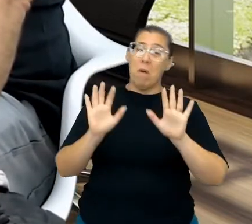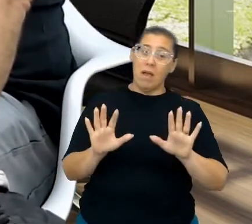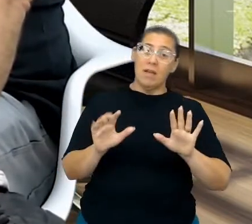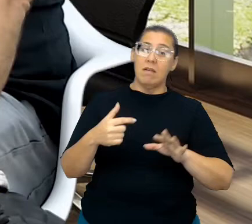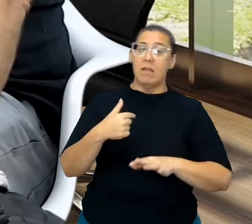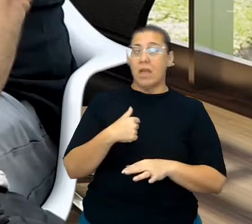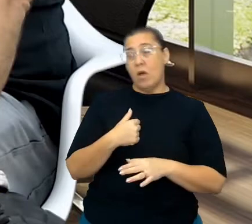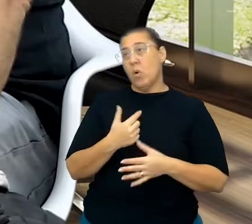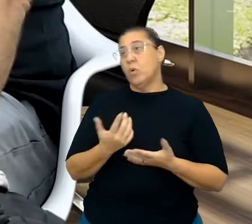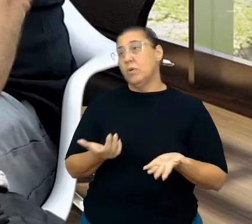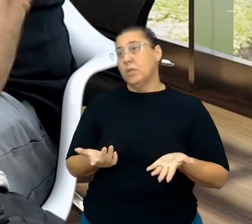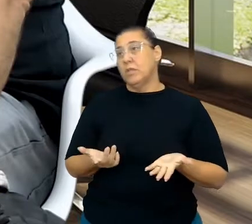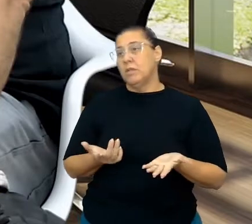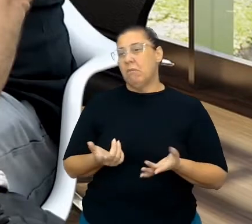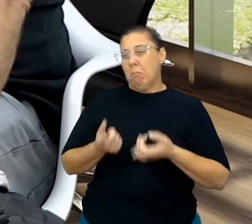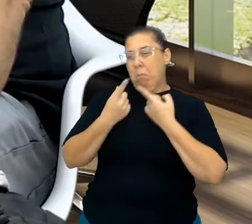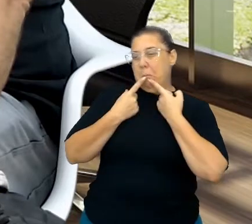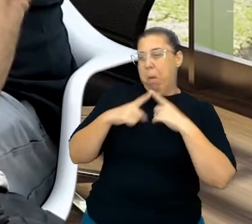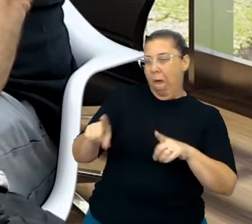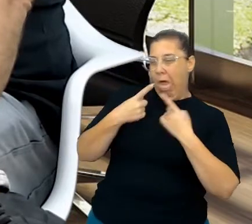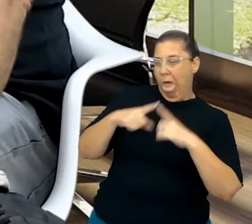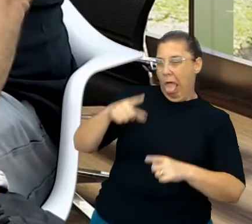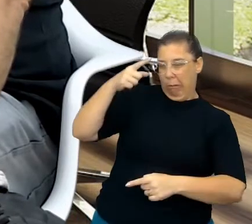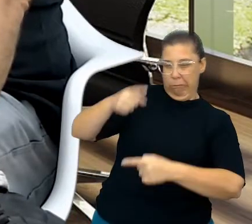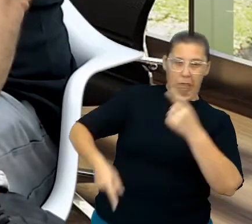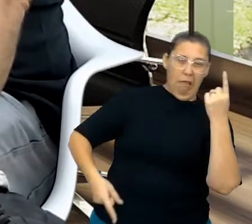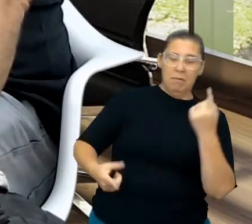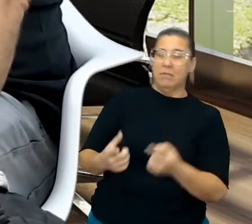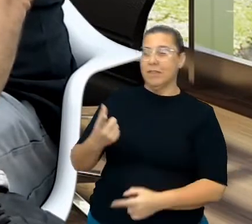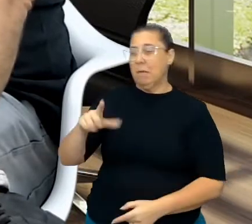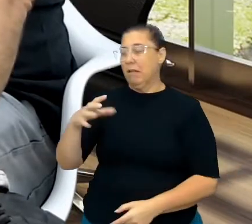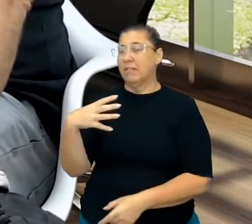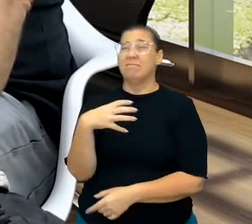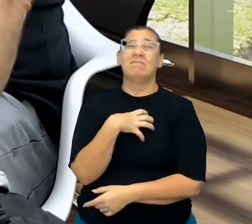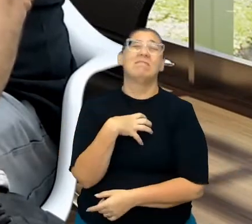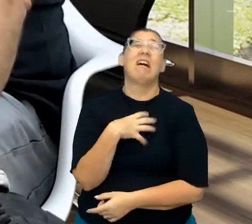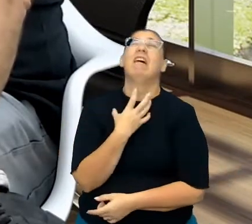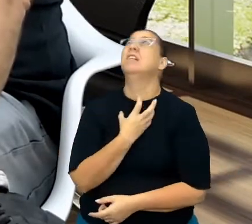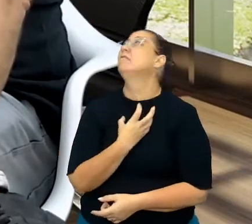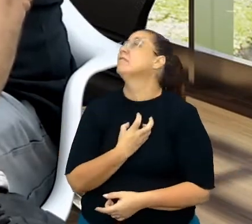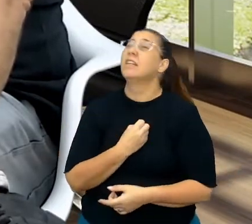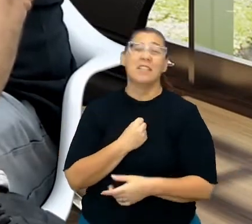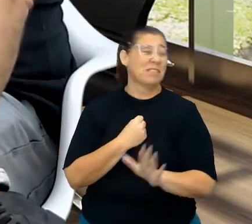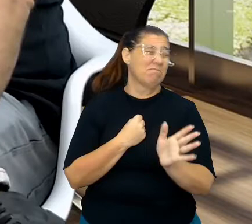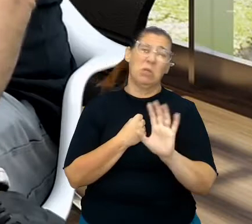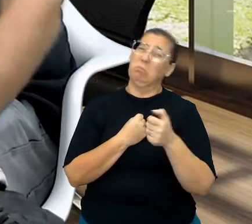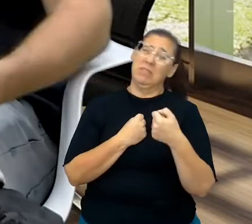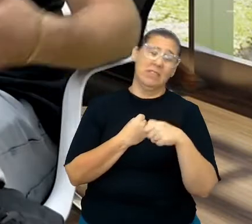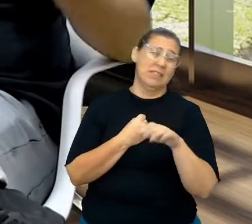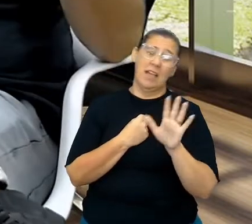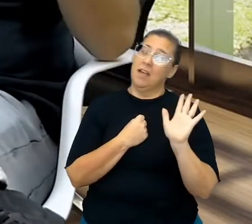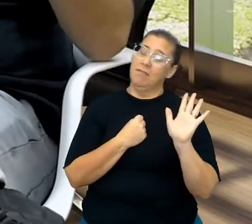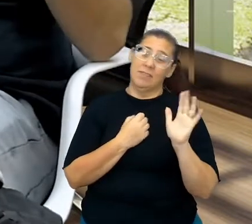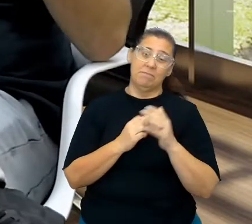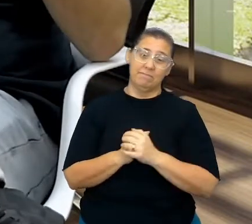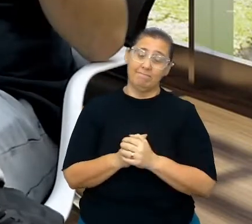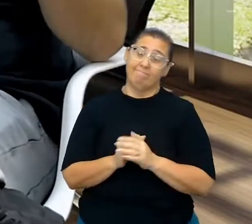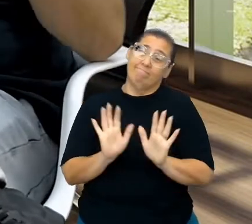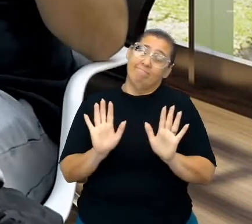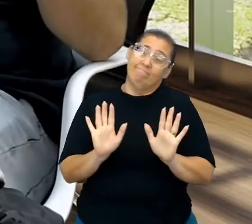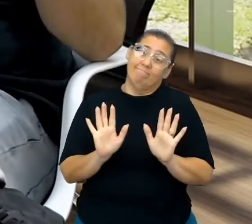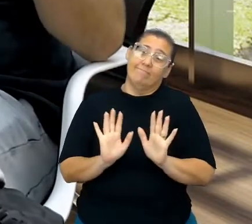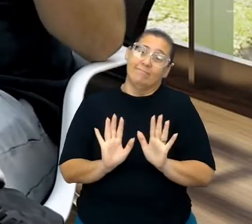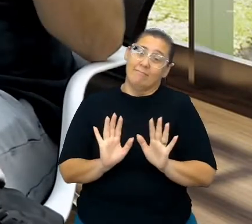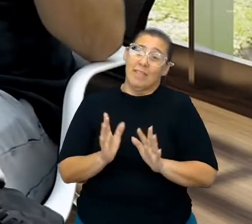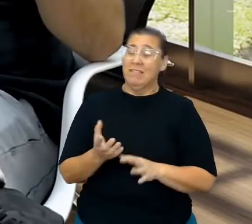eu acabo xingando a pessoa e eu me sinto mal depois. Aí eu tenho que parar, né, disso. É verdade, se a gente ofende alguém, a gente também não